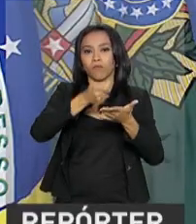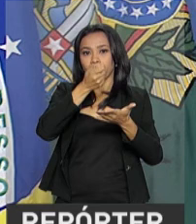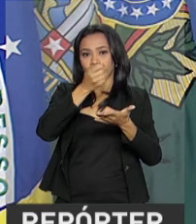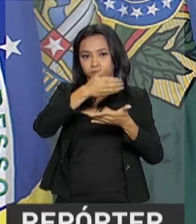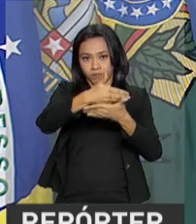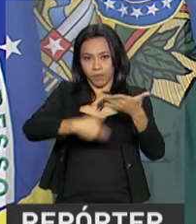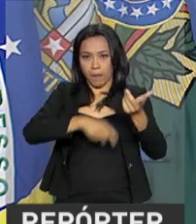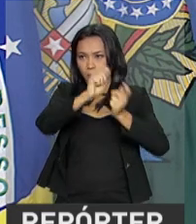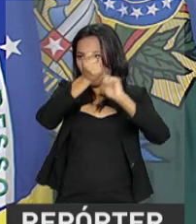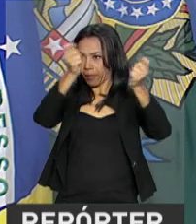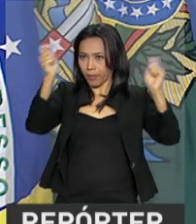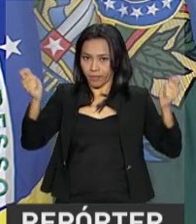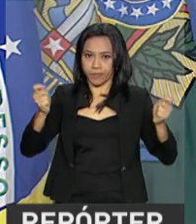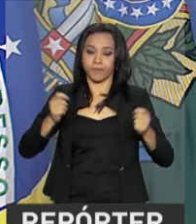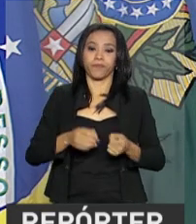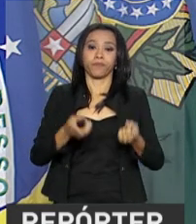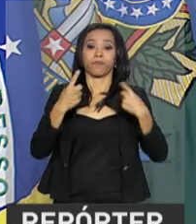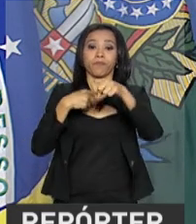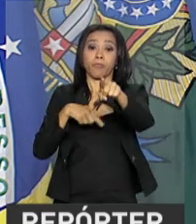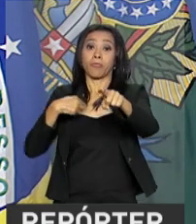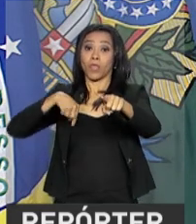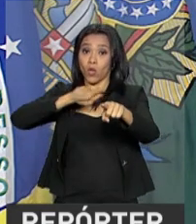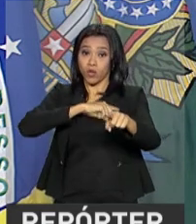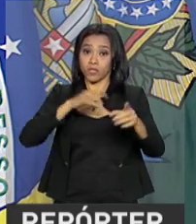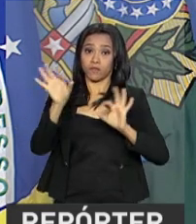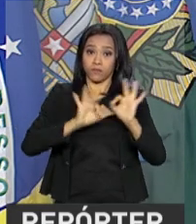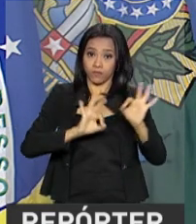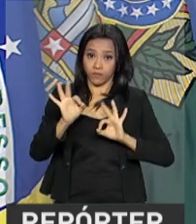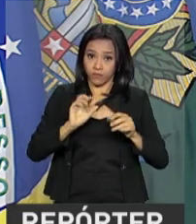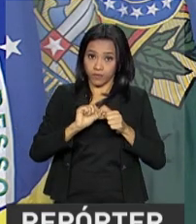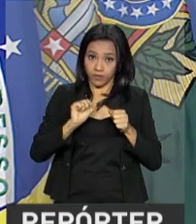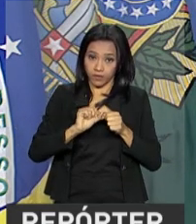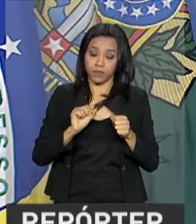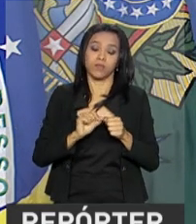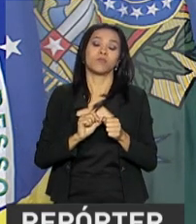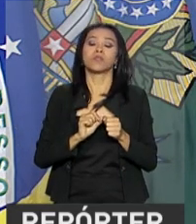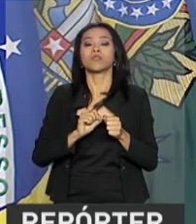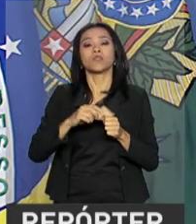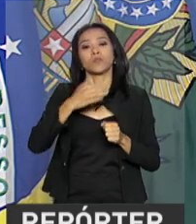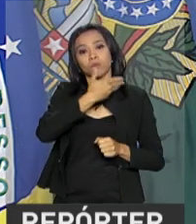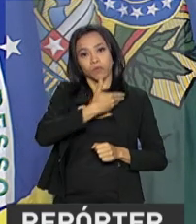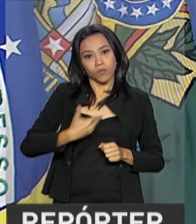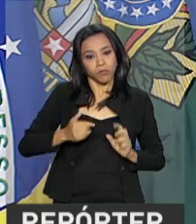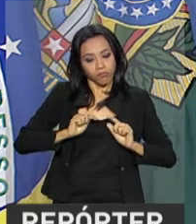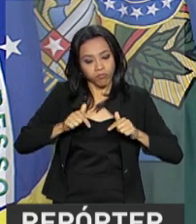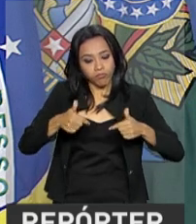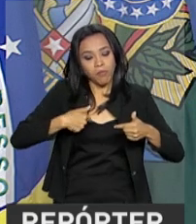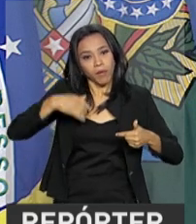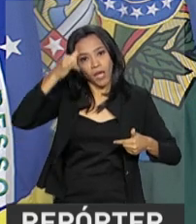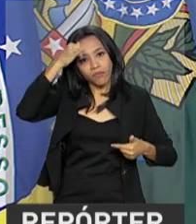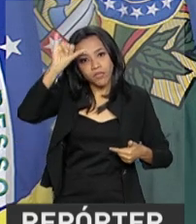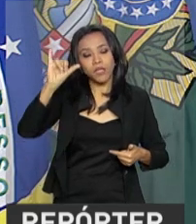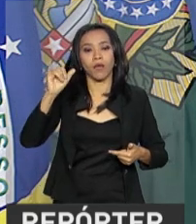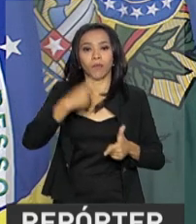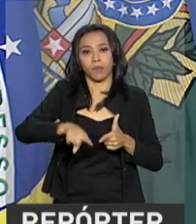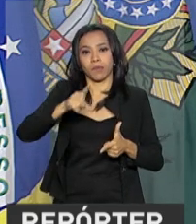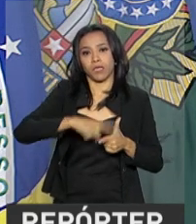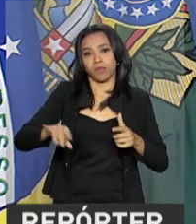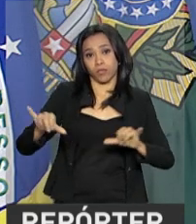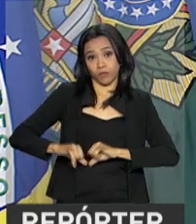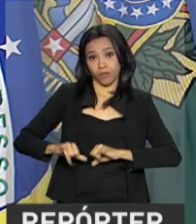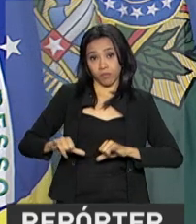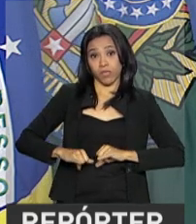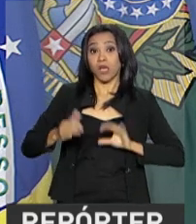nossa parte para atenuar problemas e sofrimentos as medidas